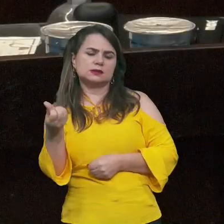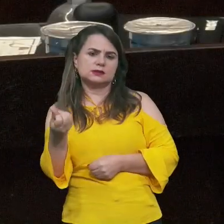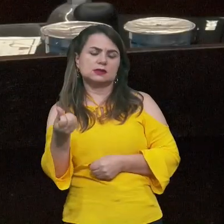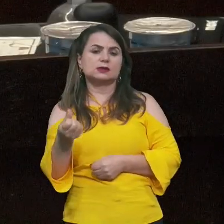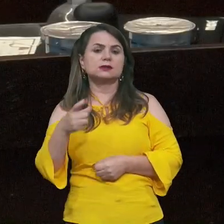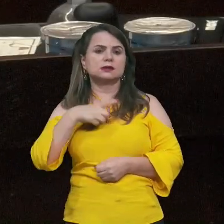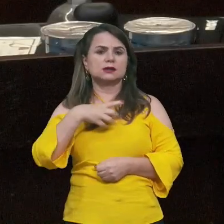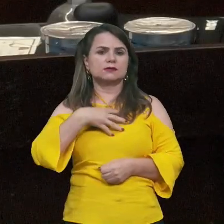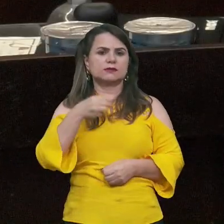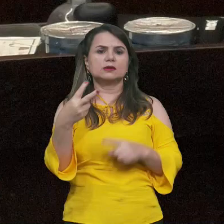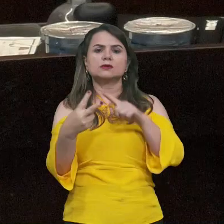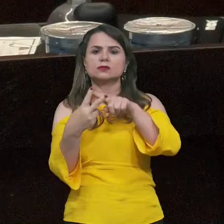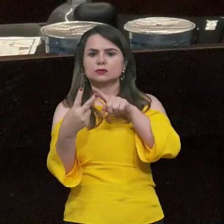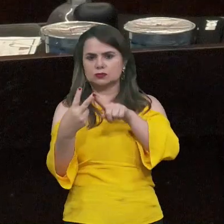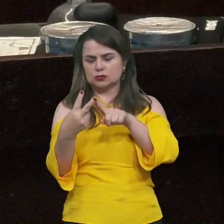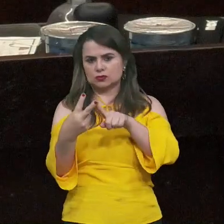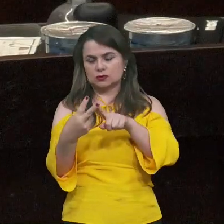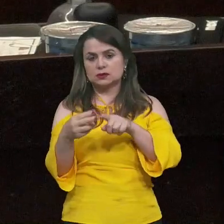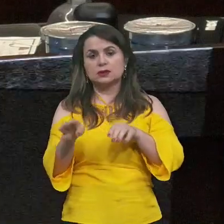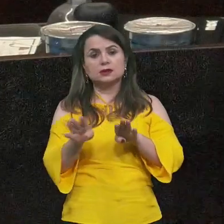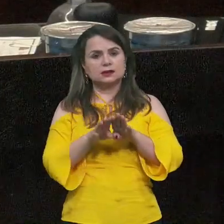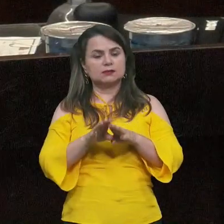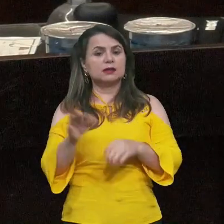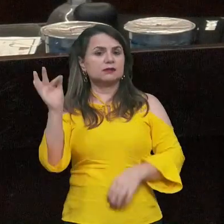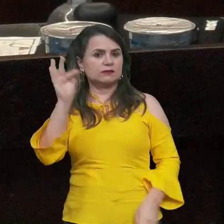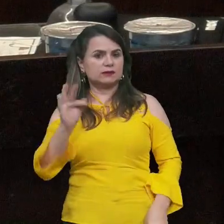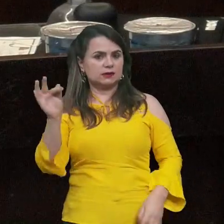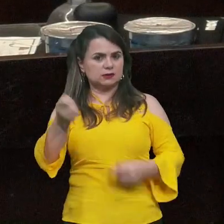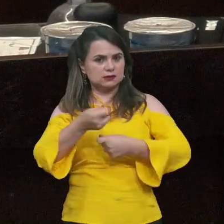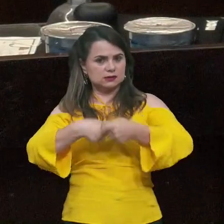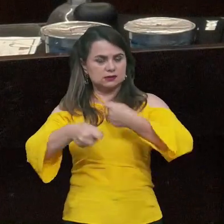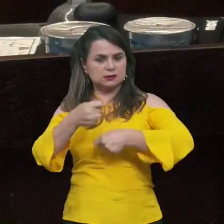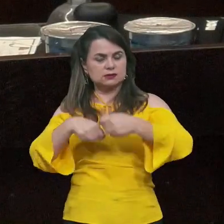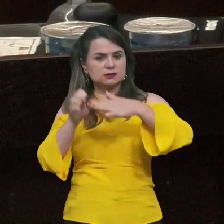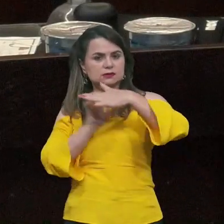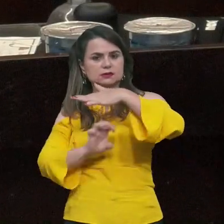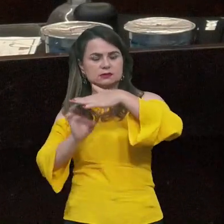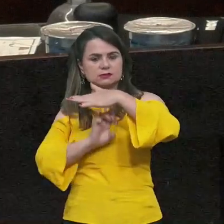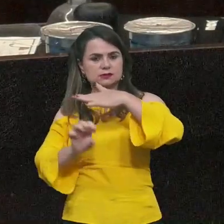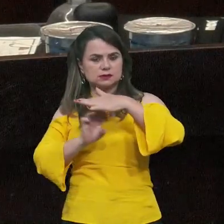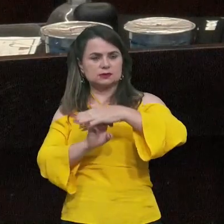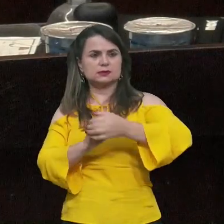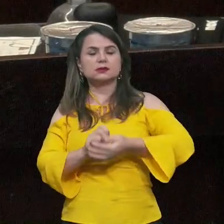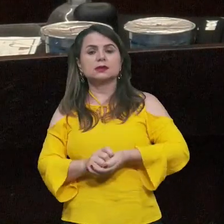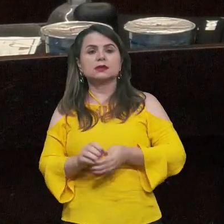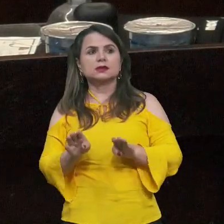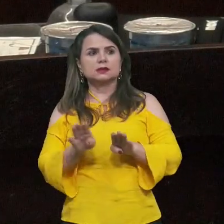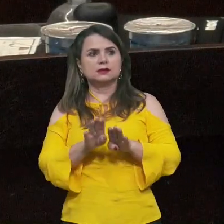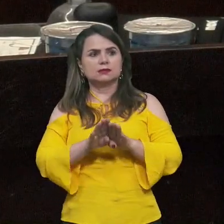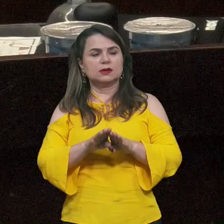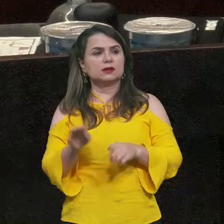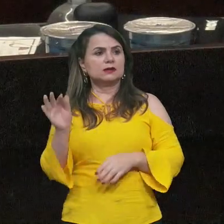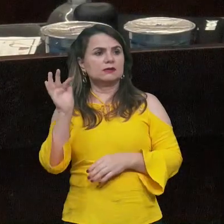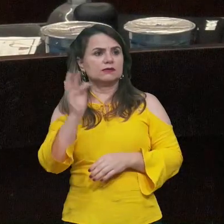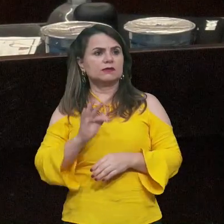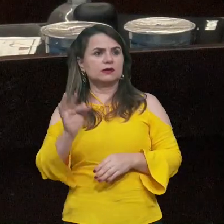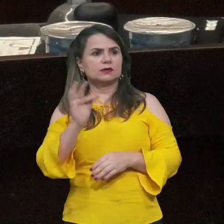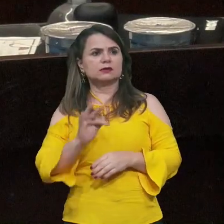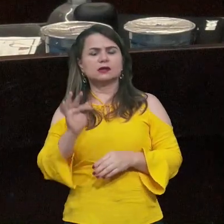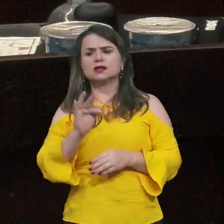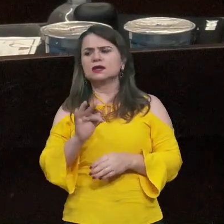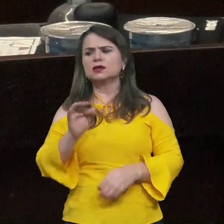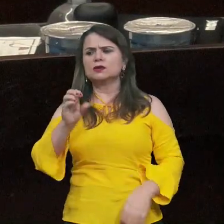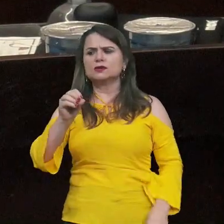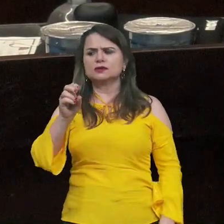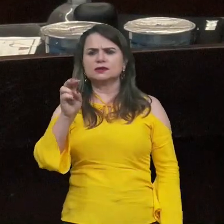em administração de empresas e pós-graduada em administração hoteleira. Foi docente na área de hotelaria e turismo